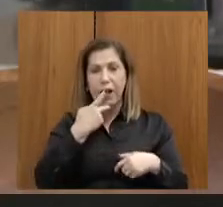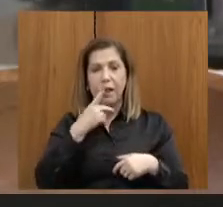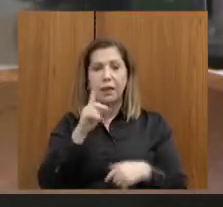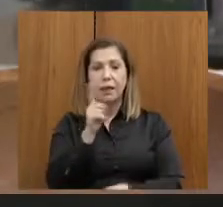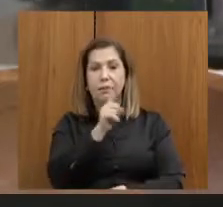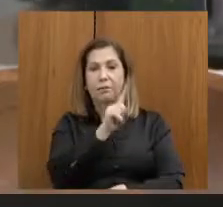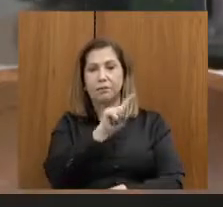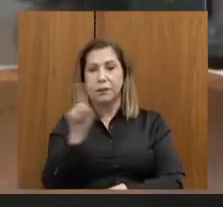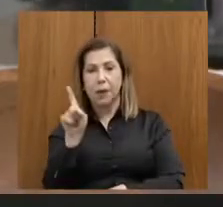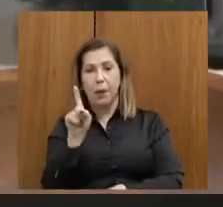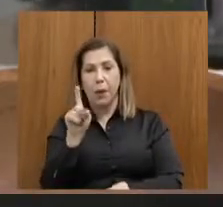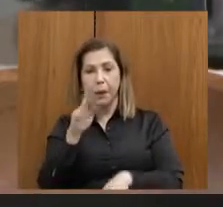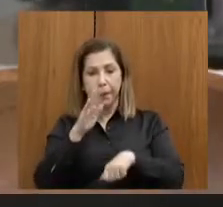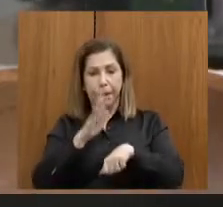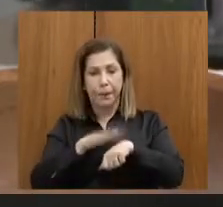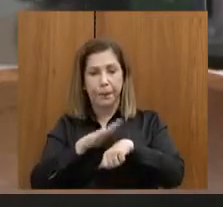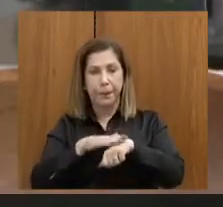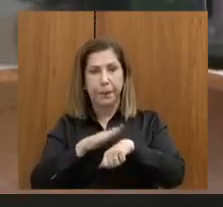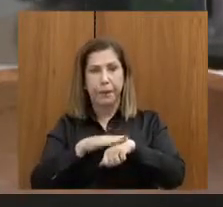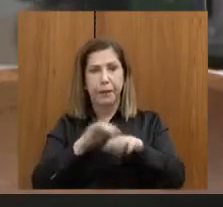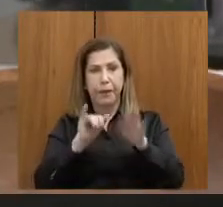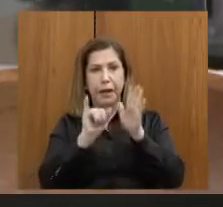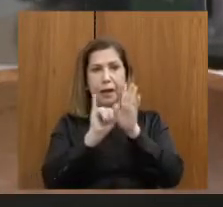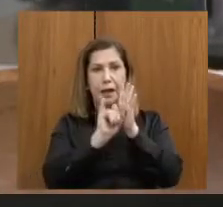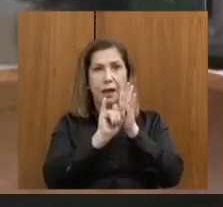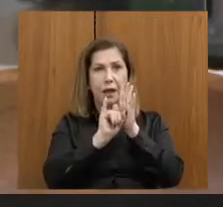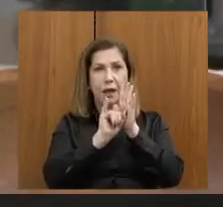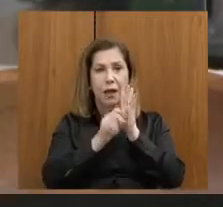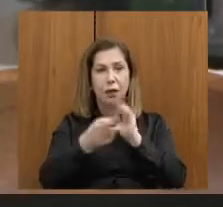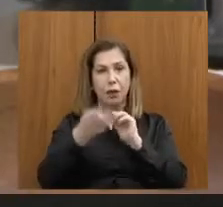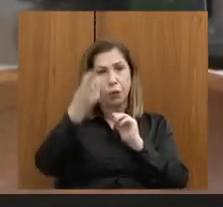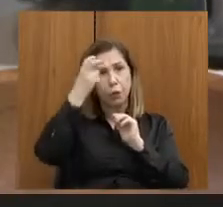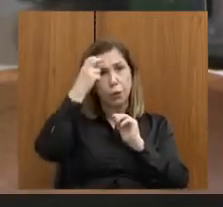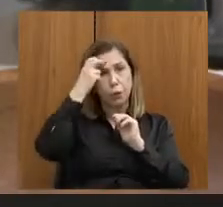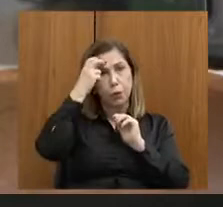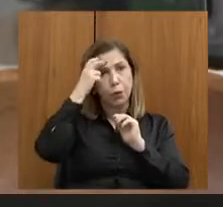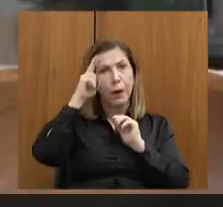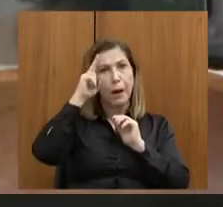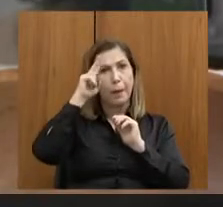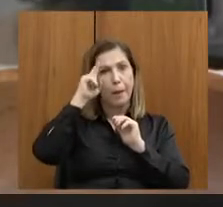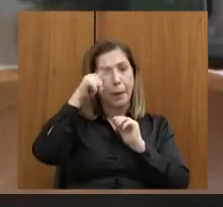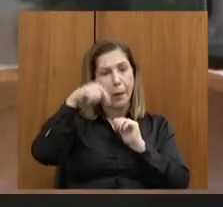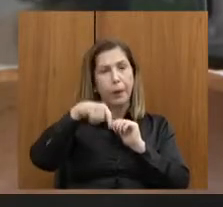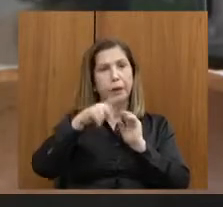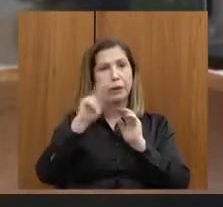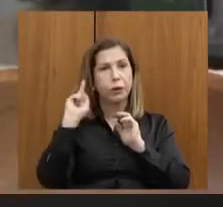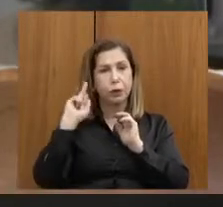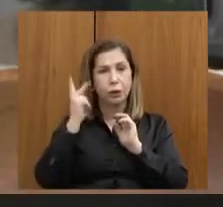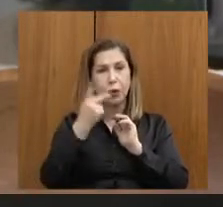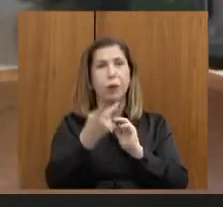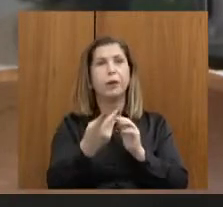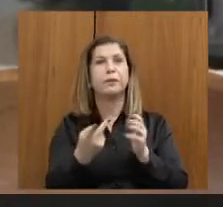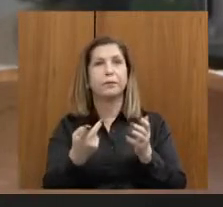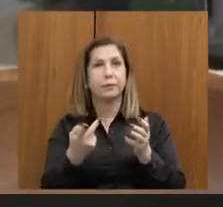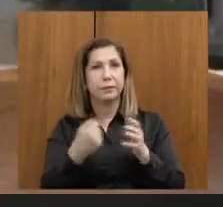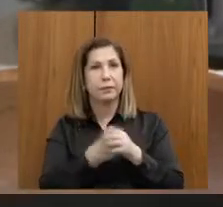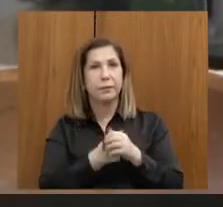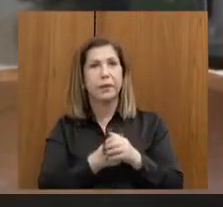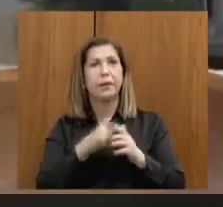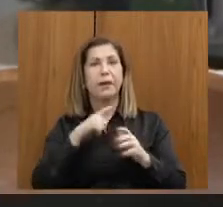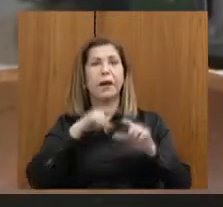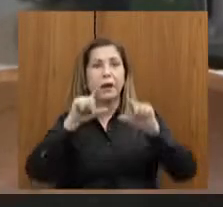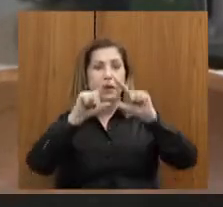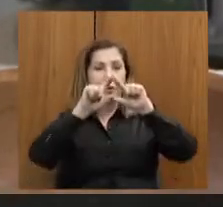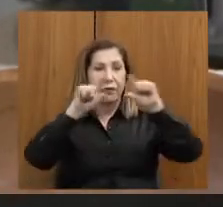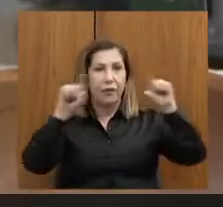autonomia identidade patrimônio cultura e memória e tem uma